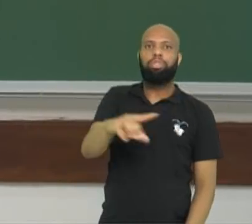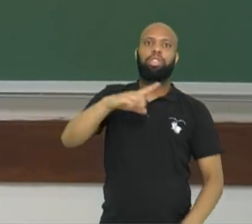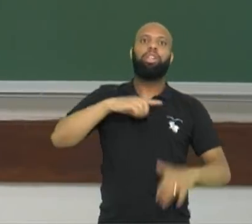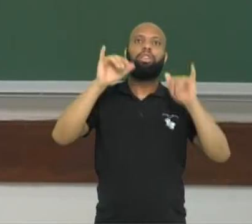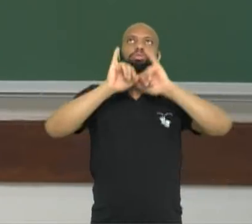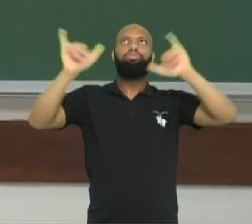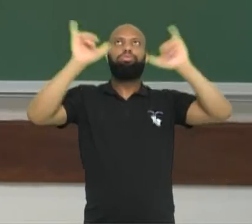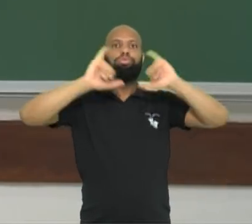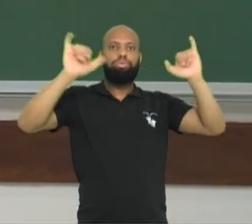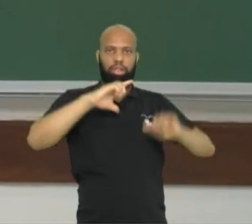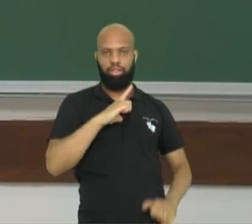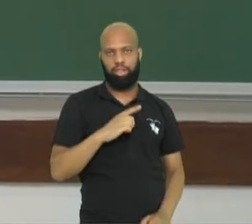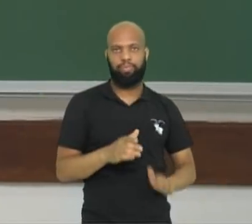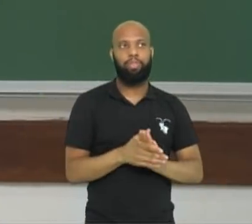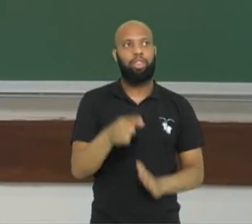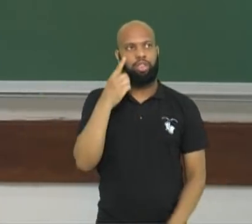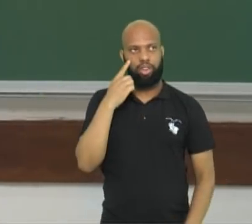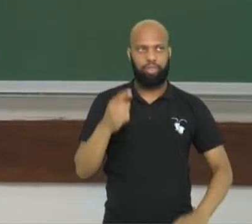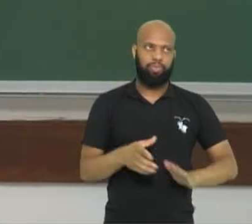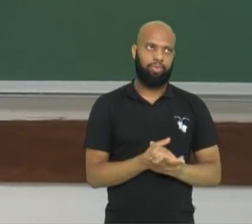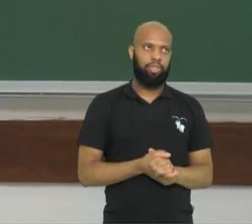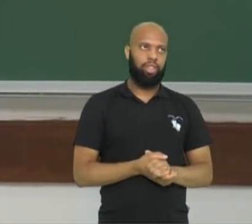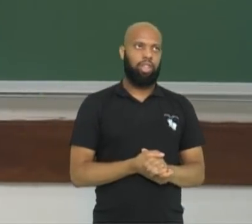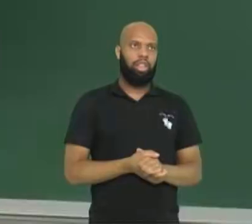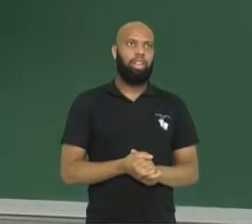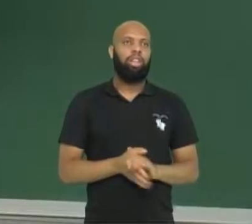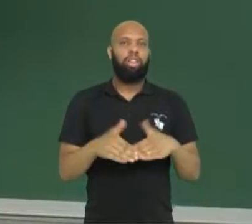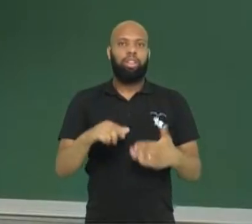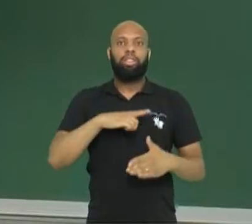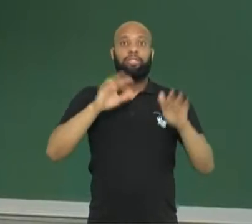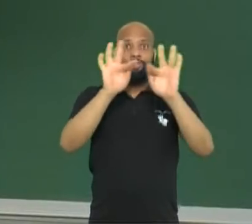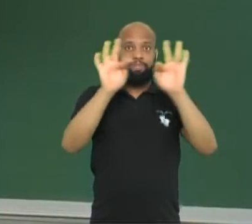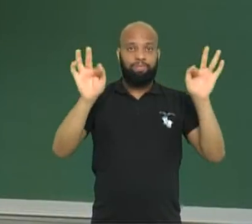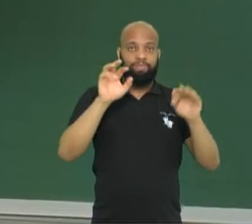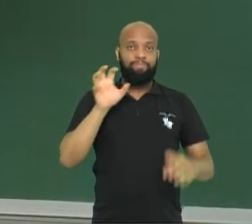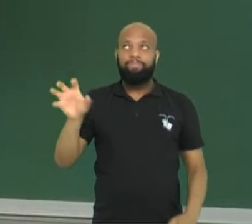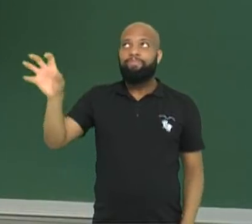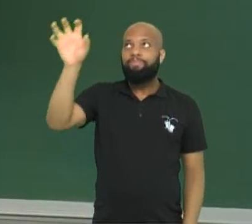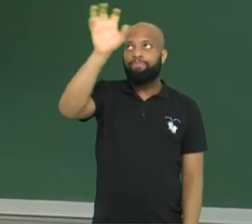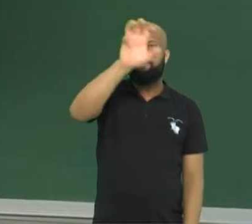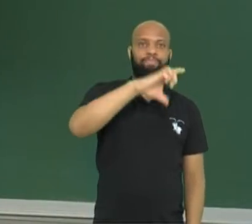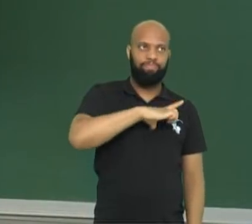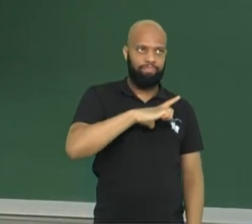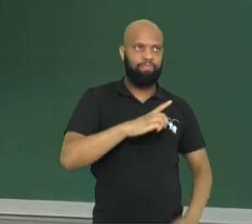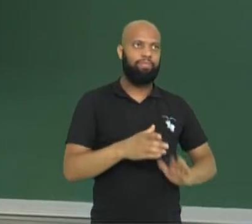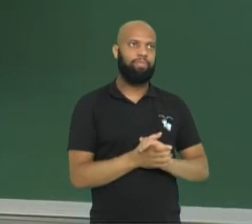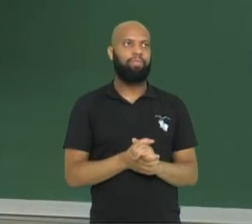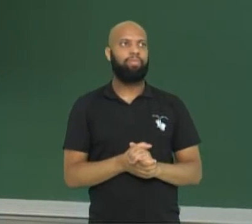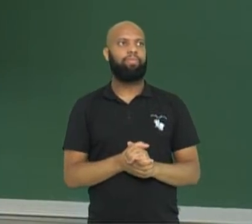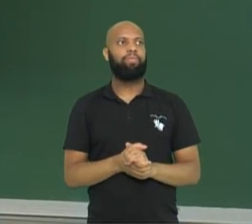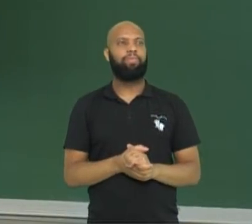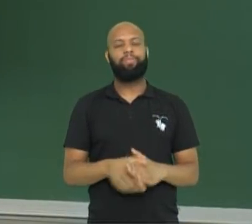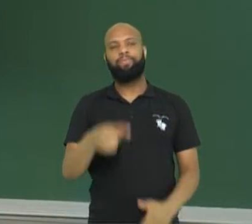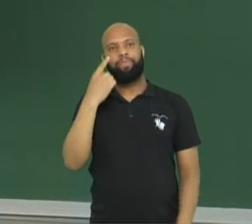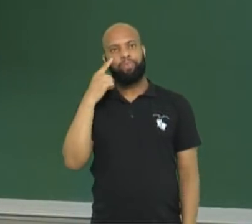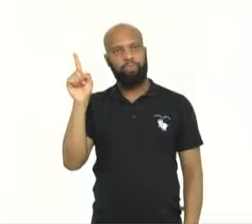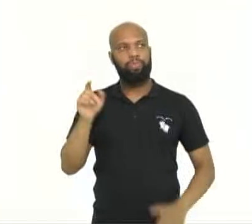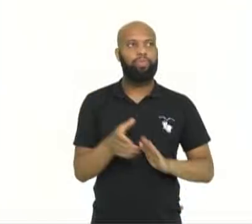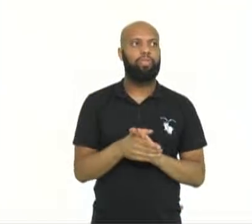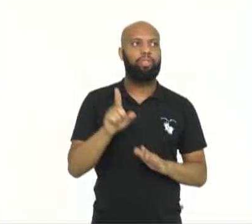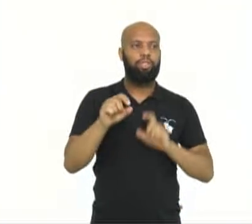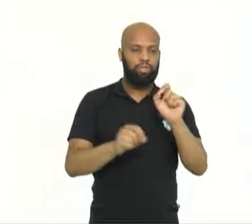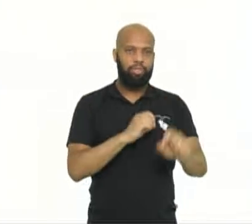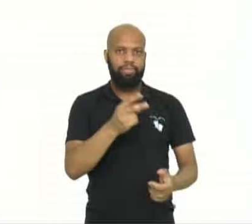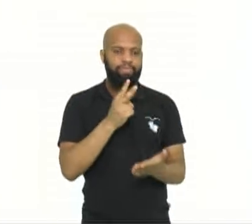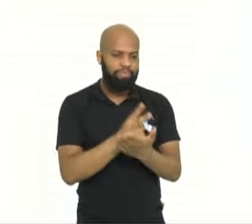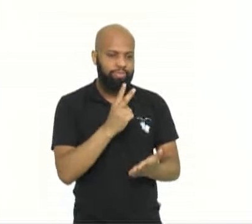outras regiões. Então observe lá. Então, as expressões regionais, né? Então, olha lá, é uma